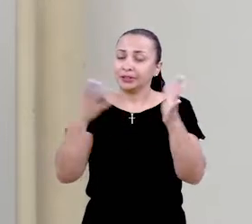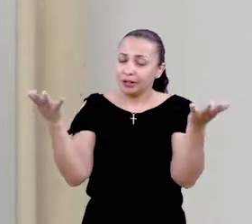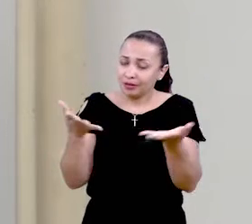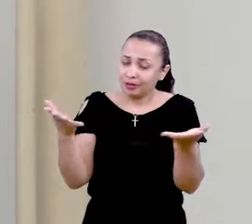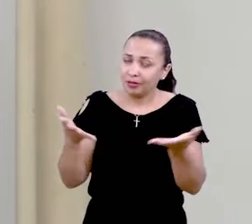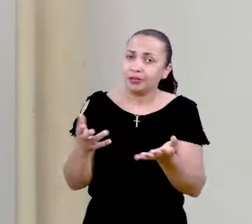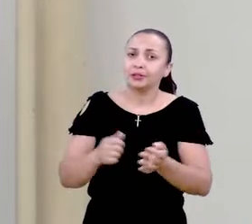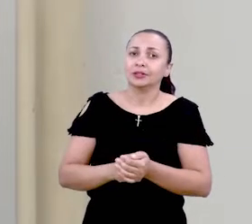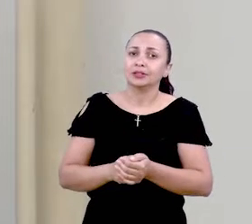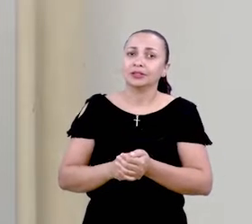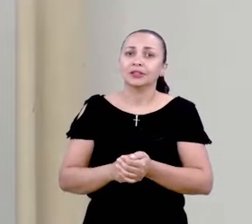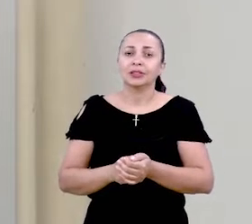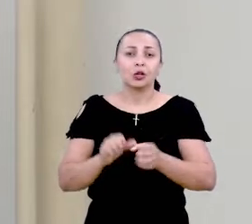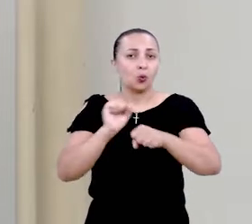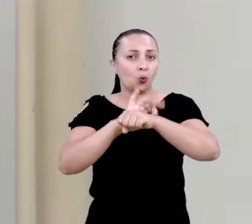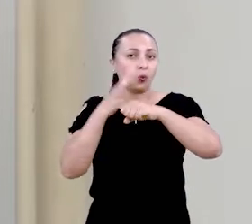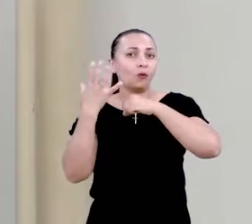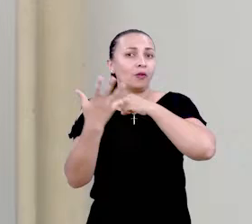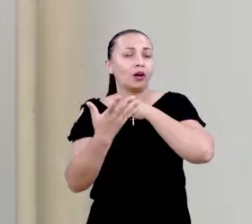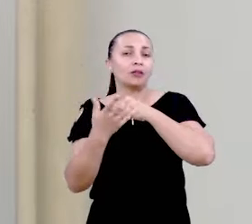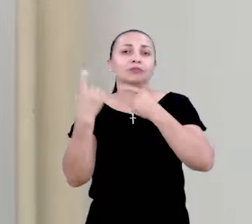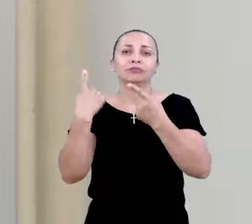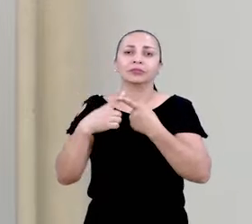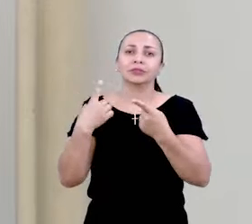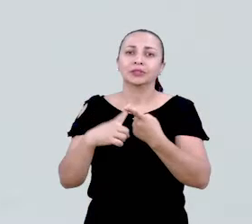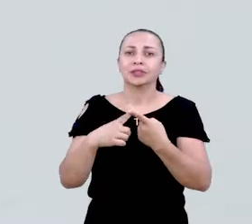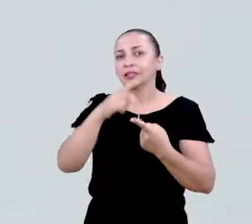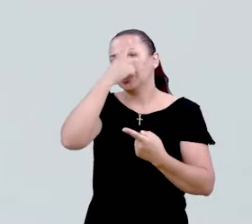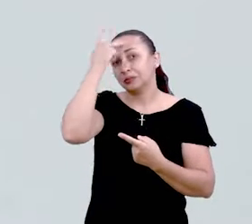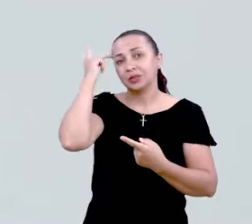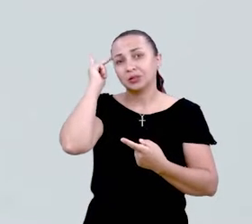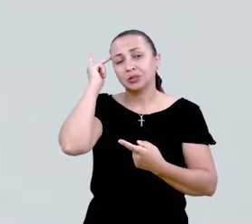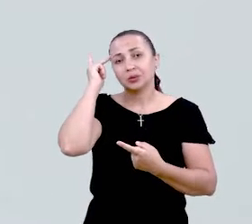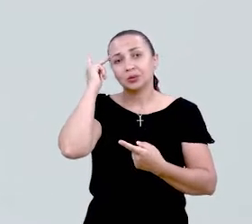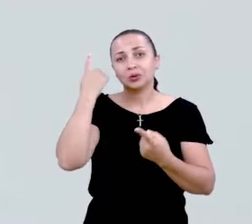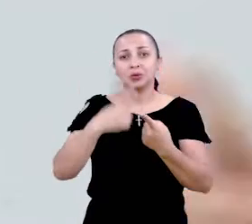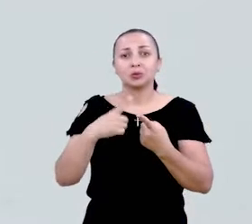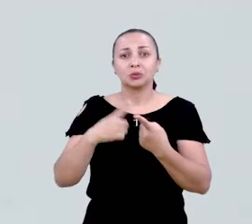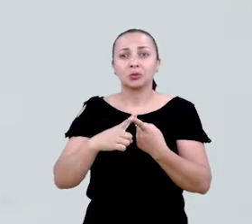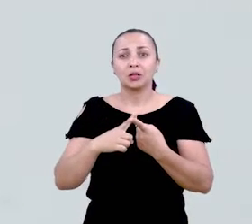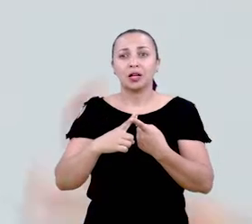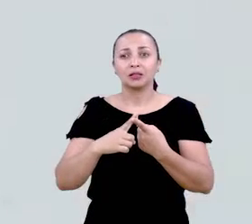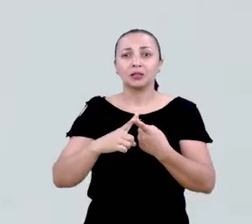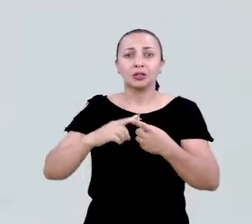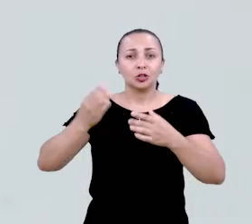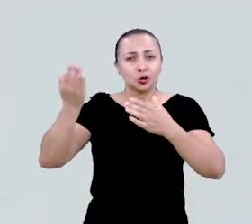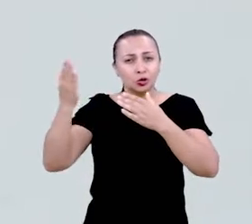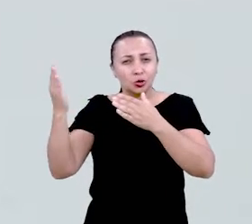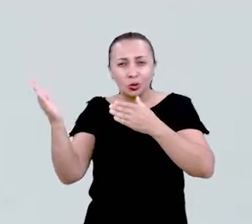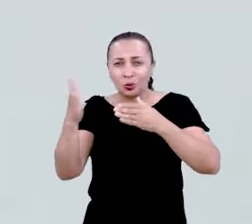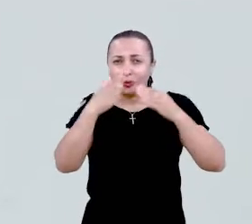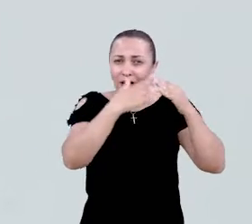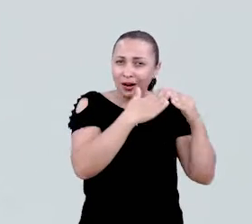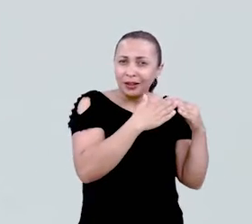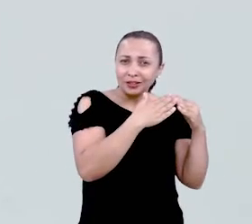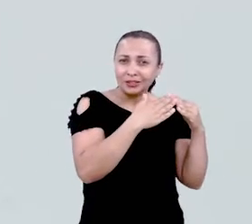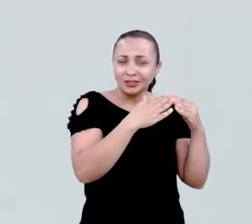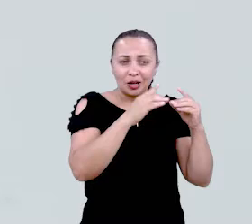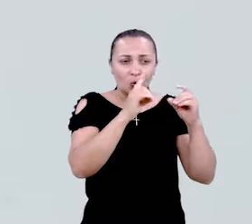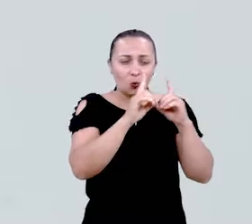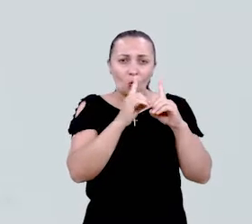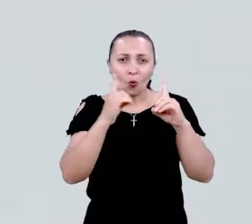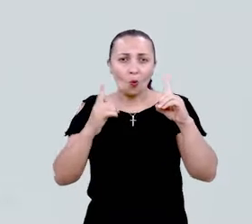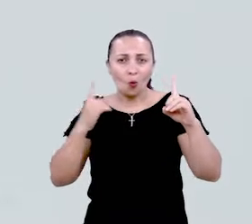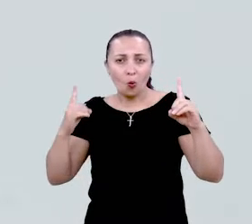enaltecido agora com a Covid, porque as pessoas, em função da reclusão, da ansiedade, etc.,